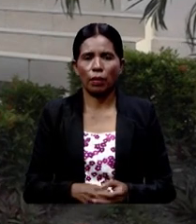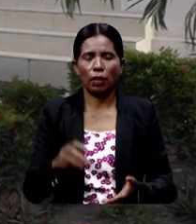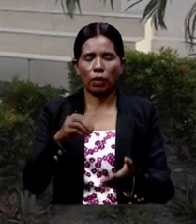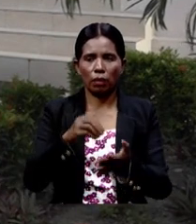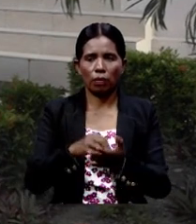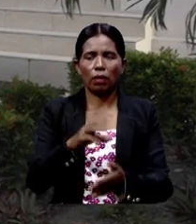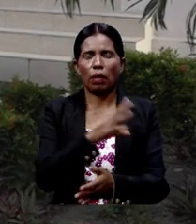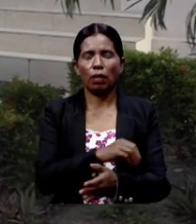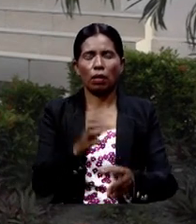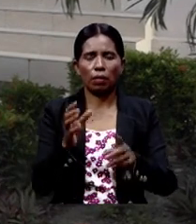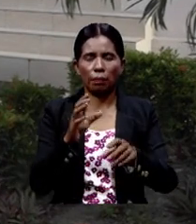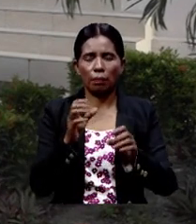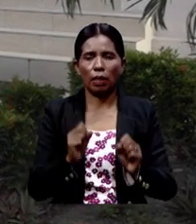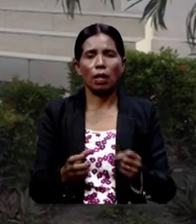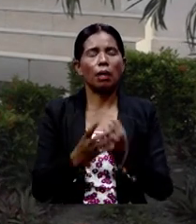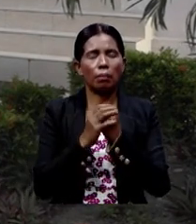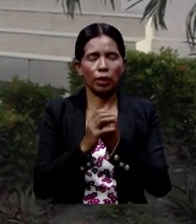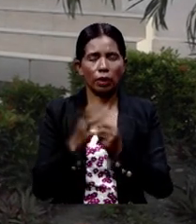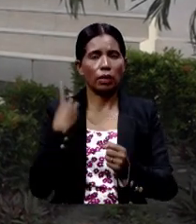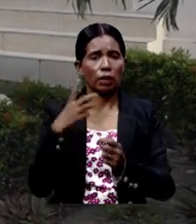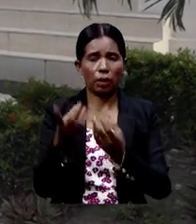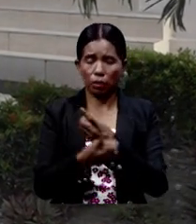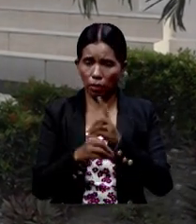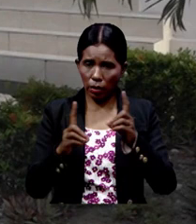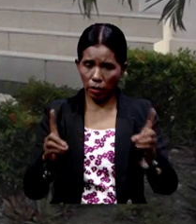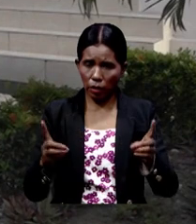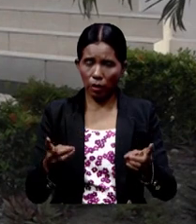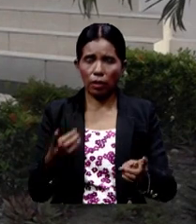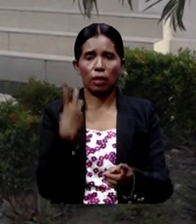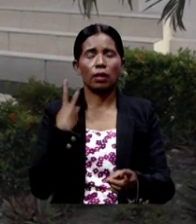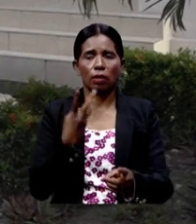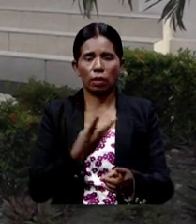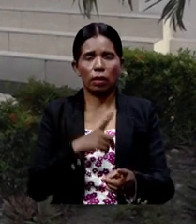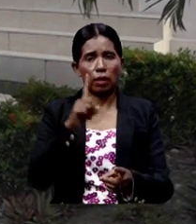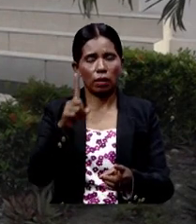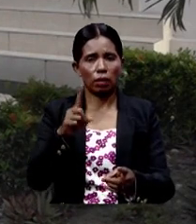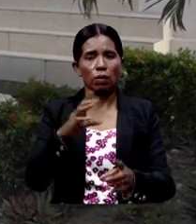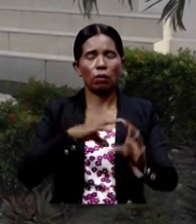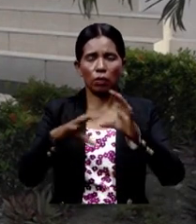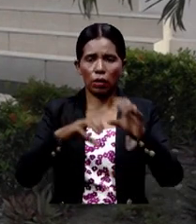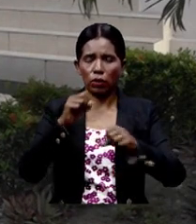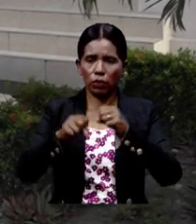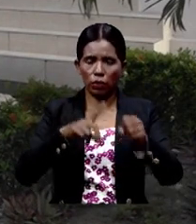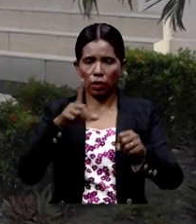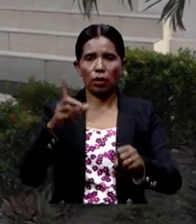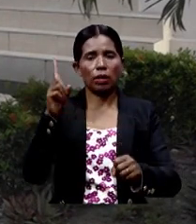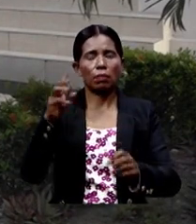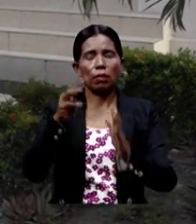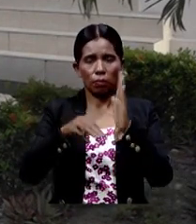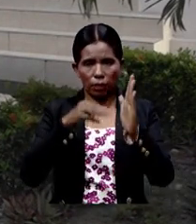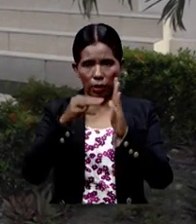bele ramete e tenha democracia. Pilar importante é a democracia, né? E da maca comunicação social e da maca média. Também